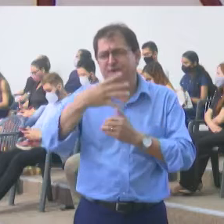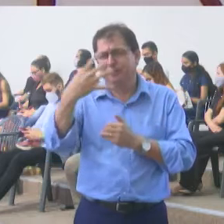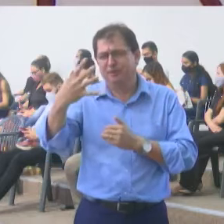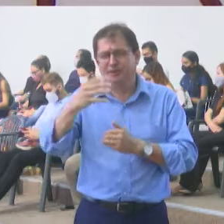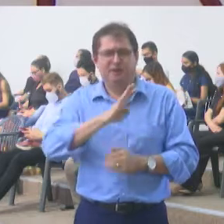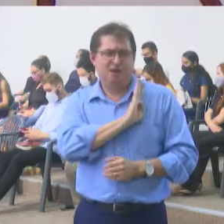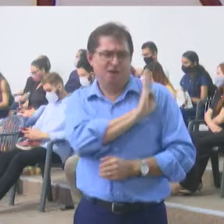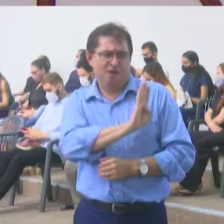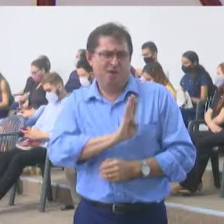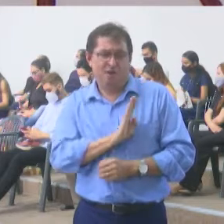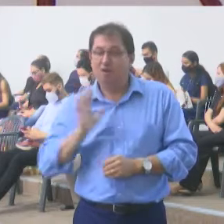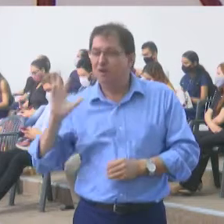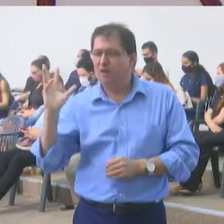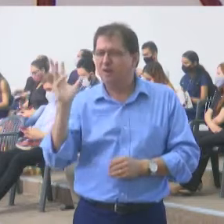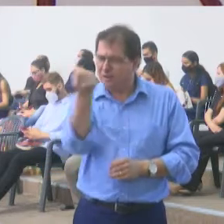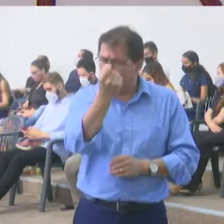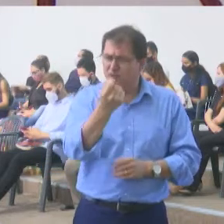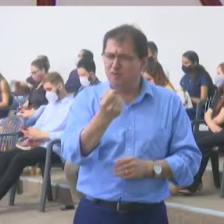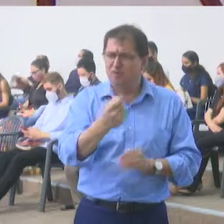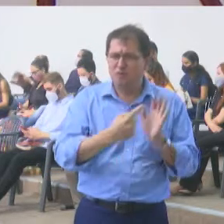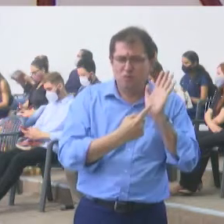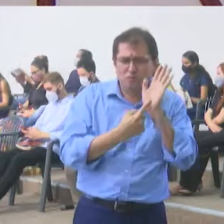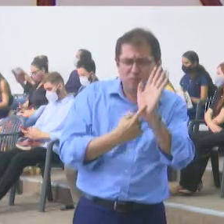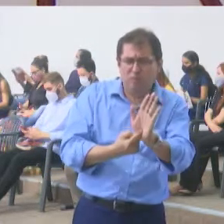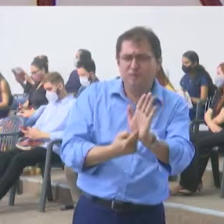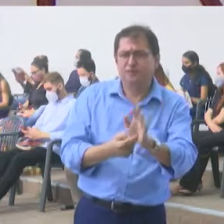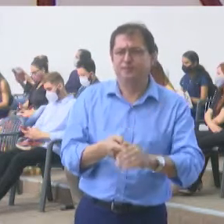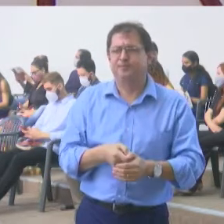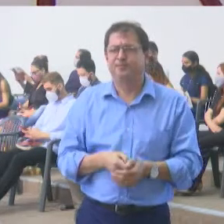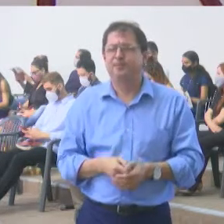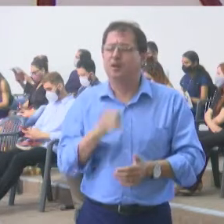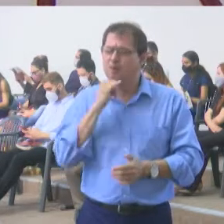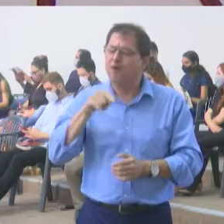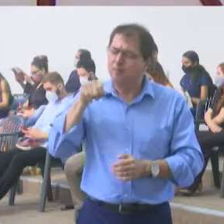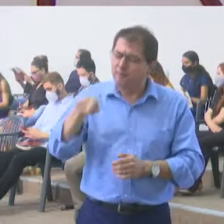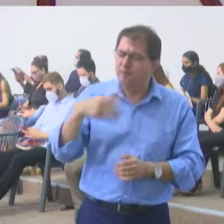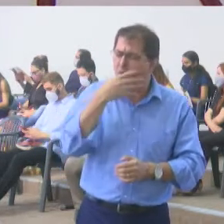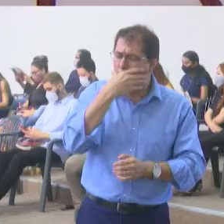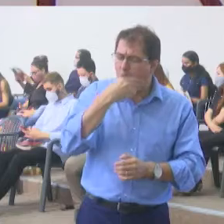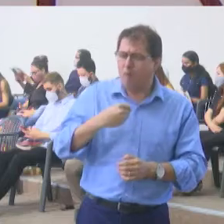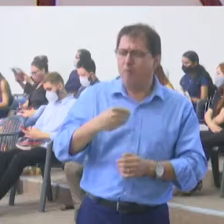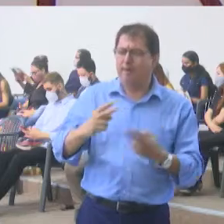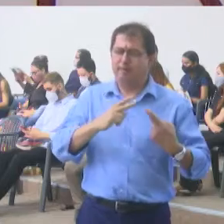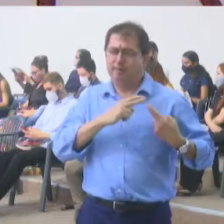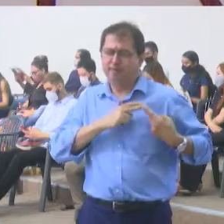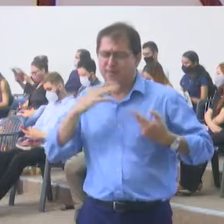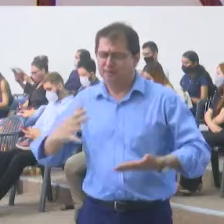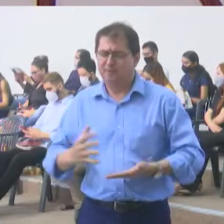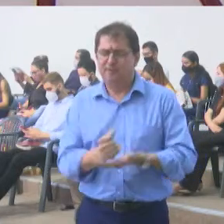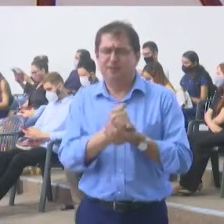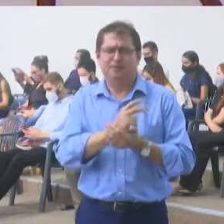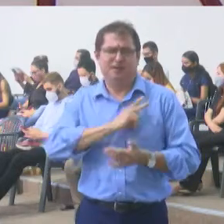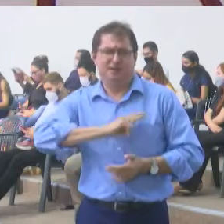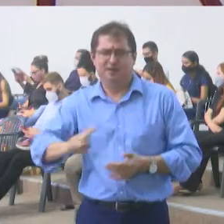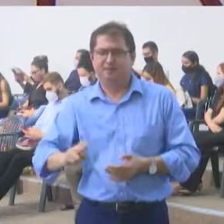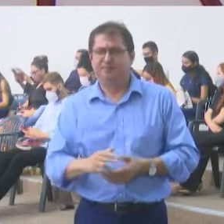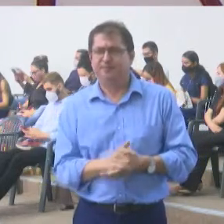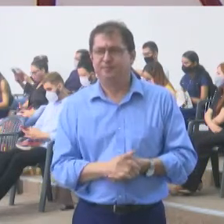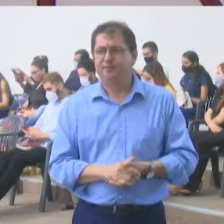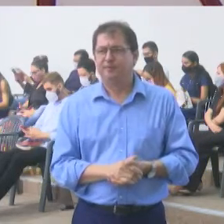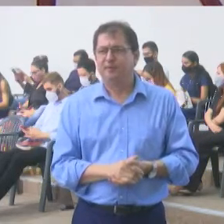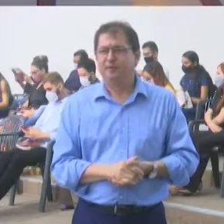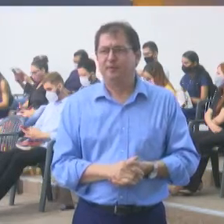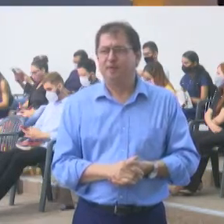dizendo: resolvi, pois, informar-te disso e dizer-te. Leia o restante aí do versículo 4. Compra na